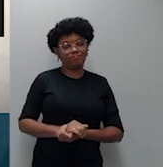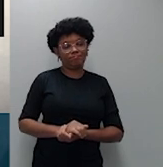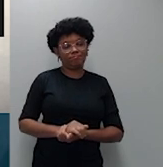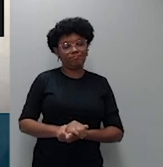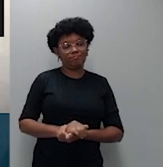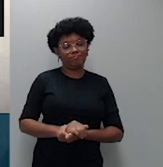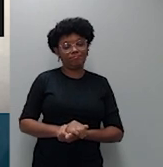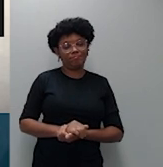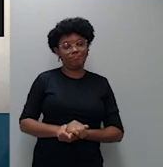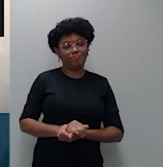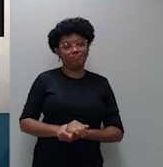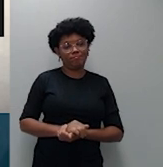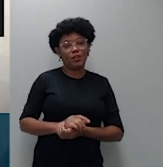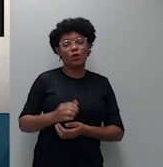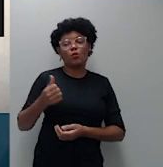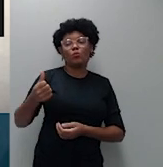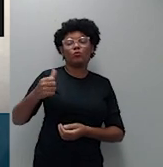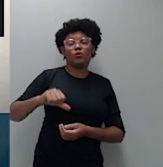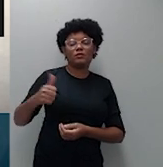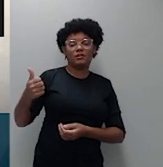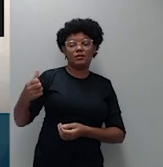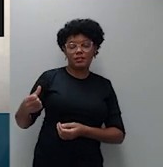é um 916